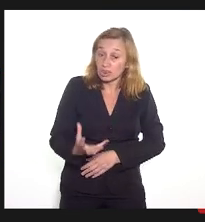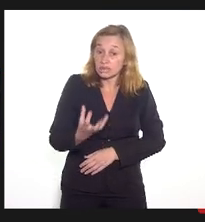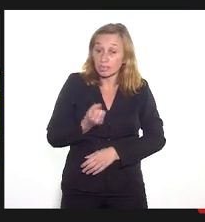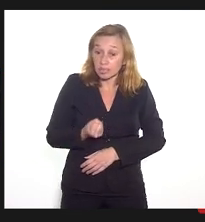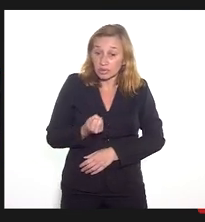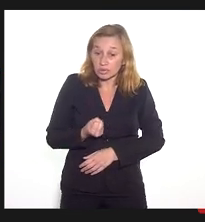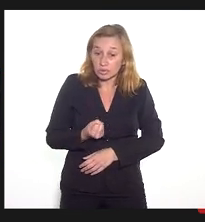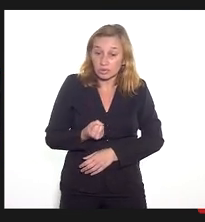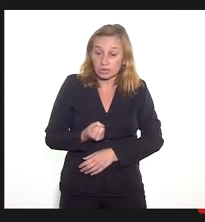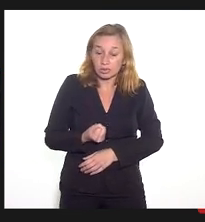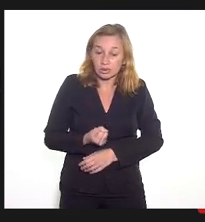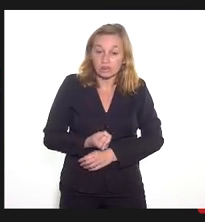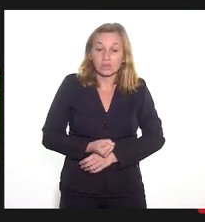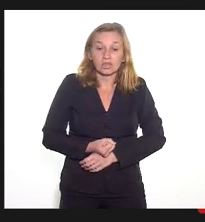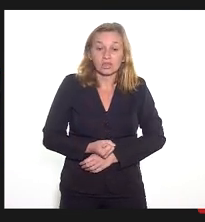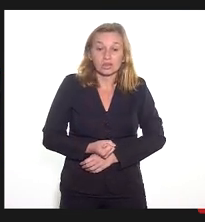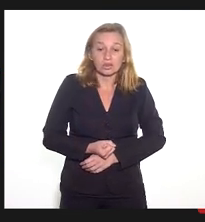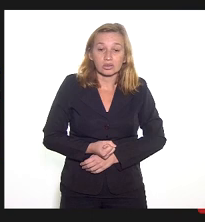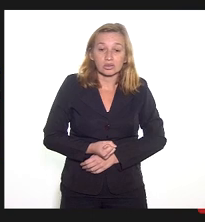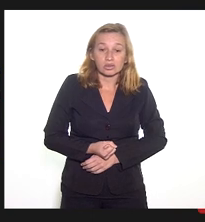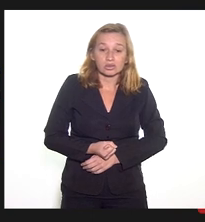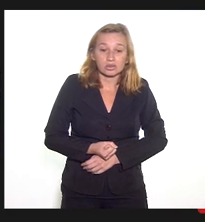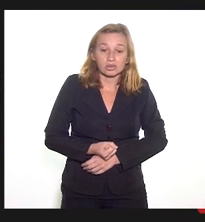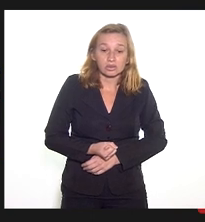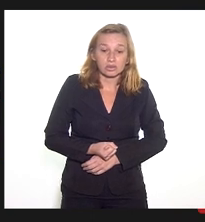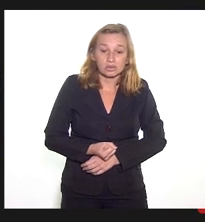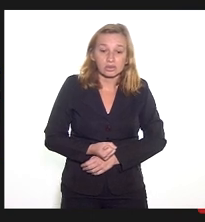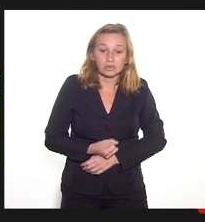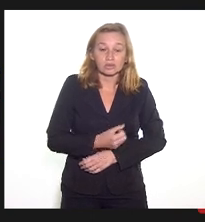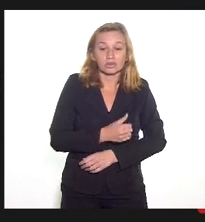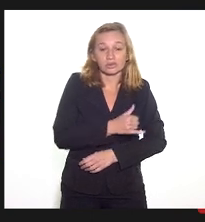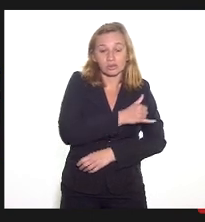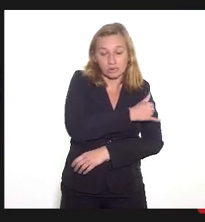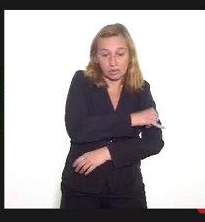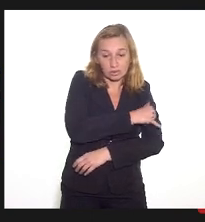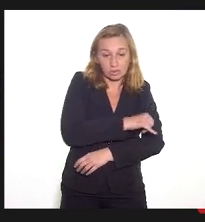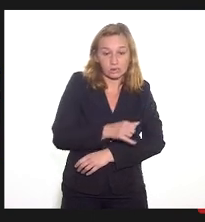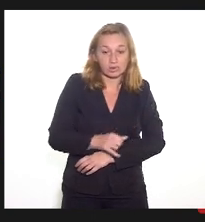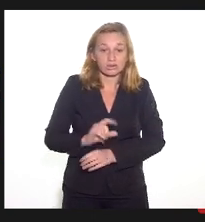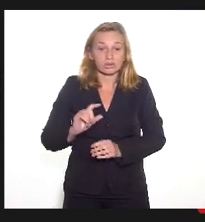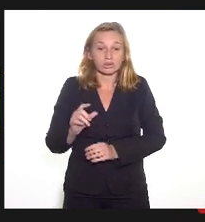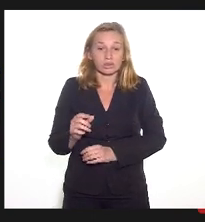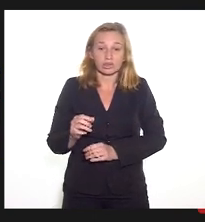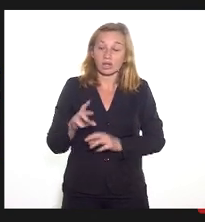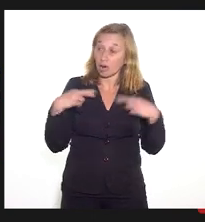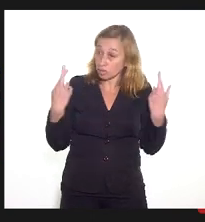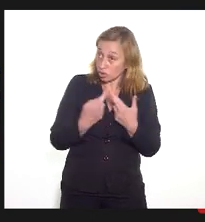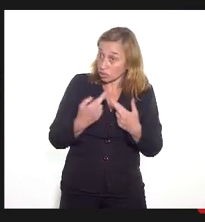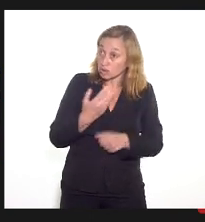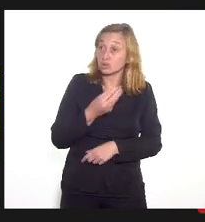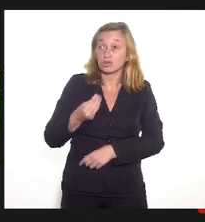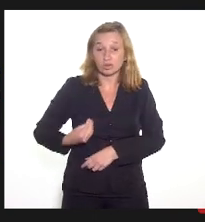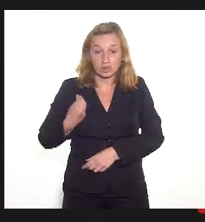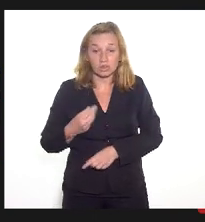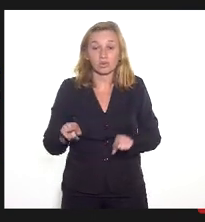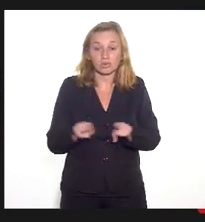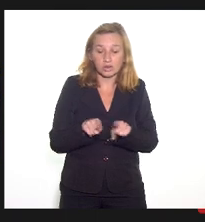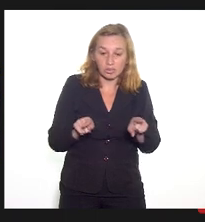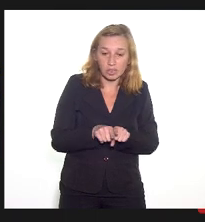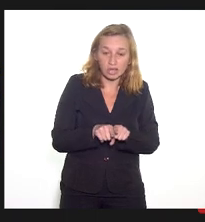né, acolheu presencialmente a Fale Rio, né, no seu auditório, nas reuniões presenciais, como